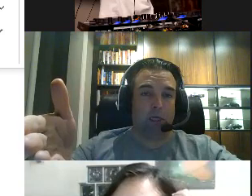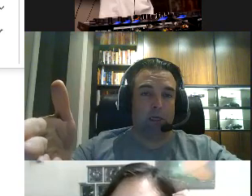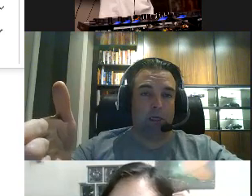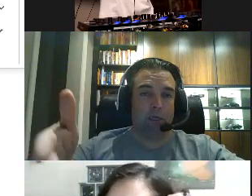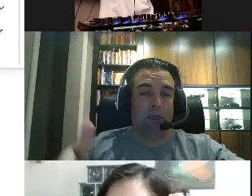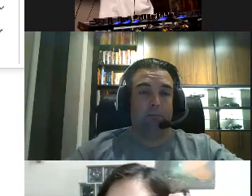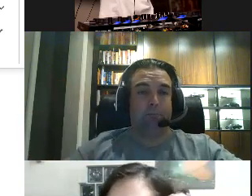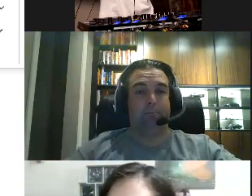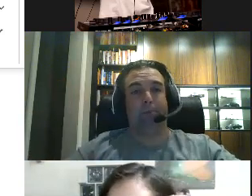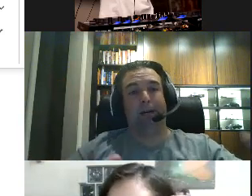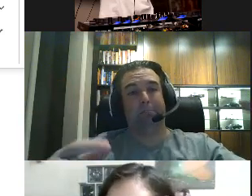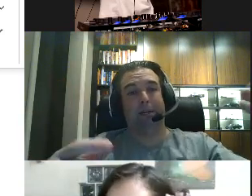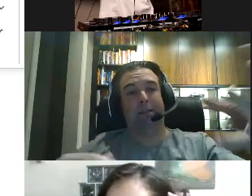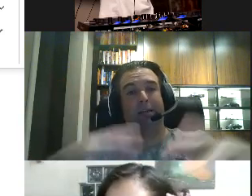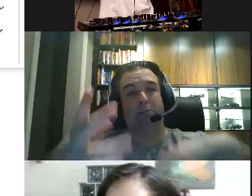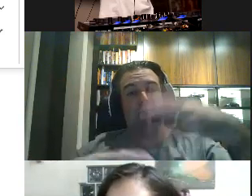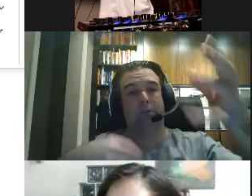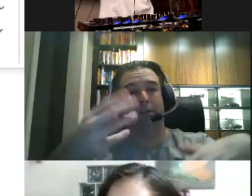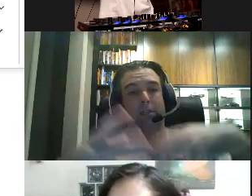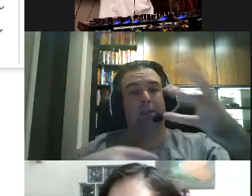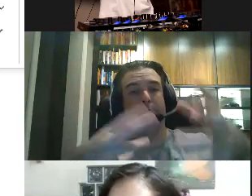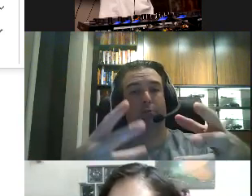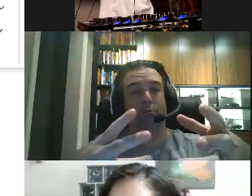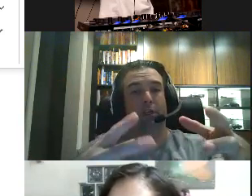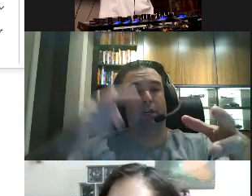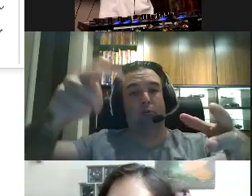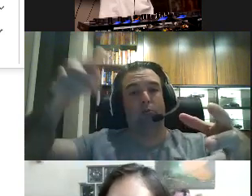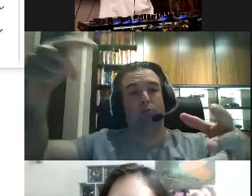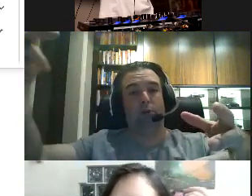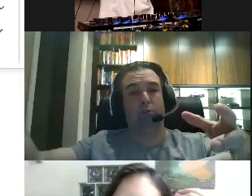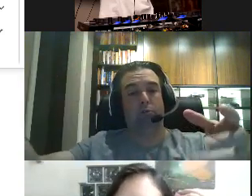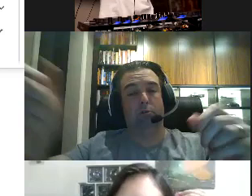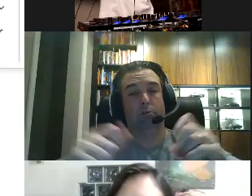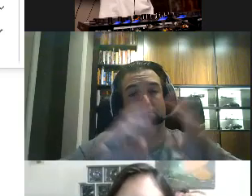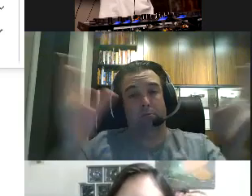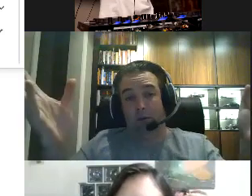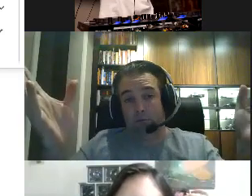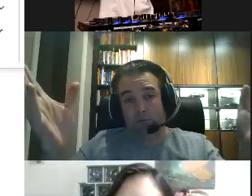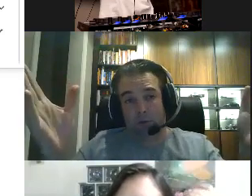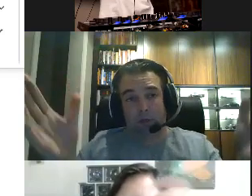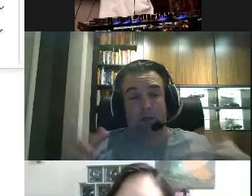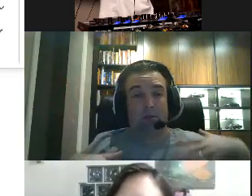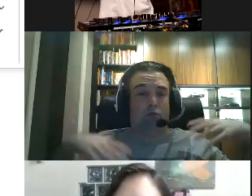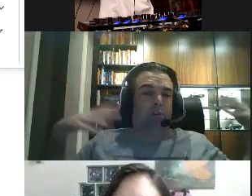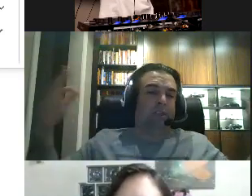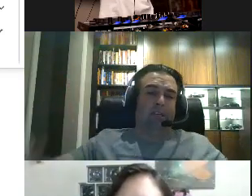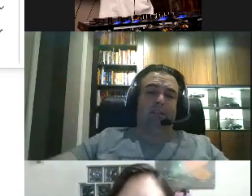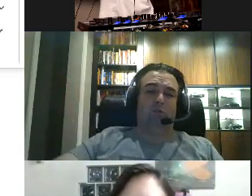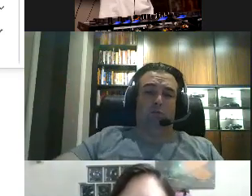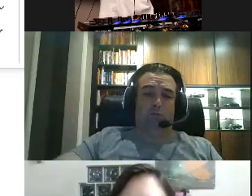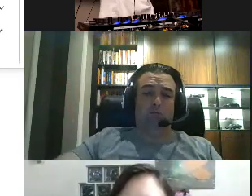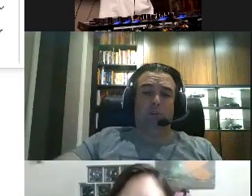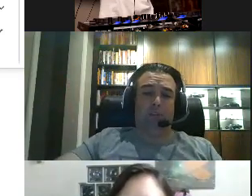água para as bactérias conseguirem se reproduzir e consumir o esgoto. É isso. Então, todas